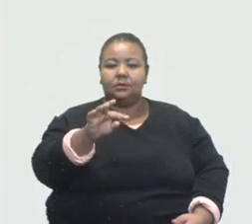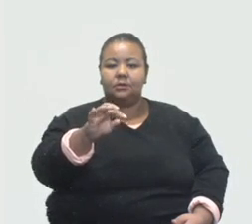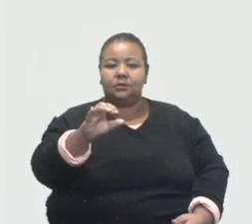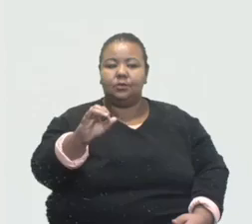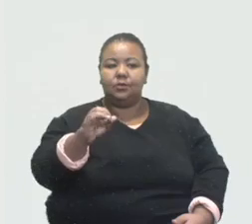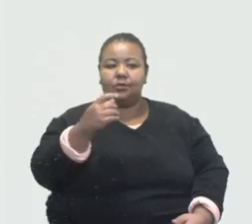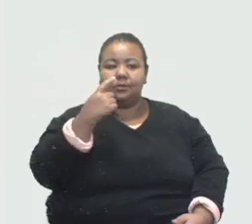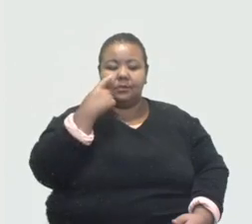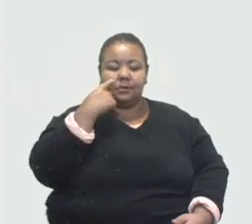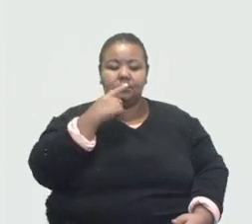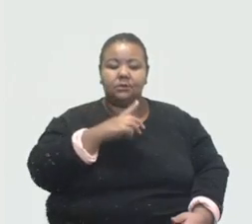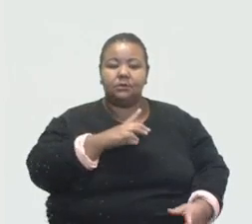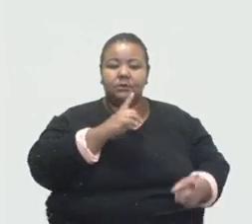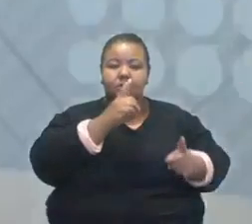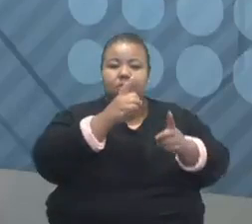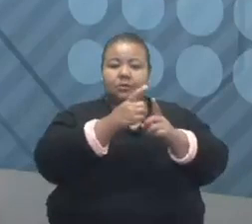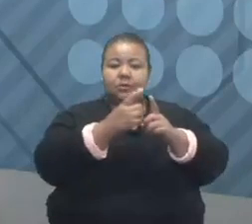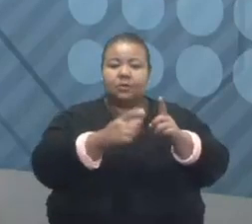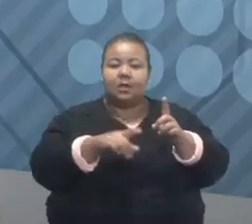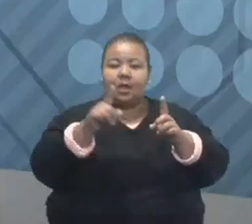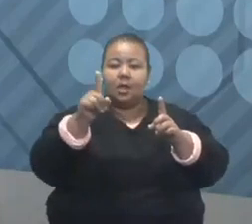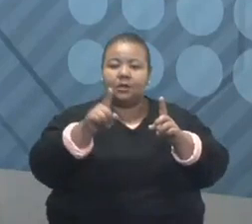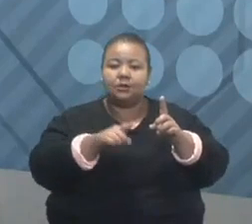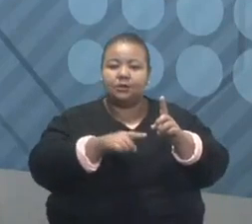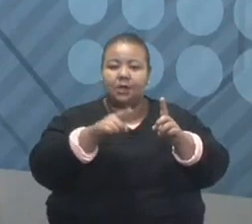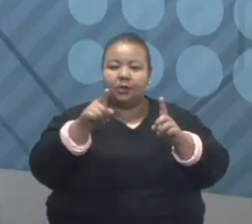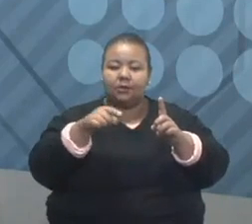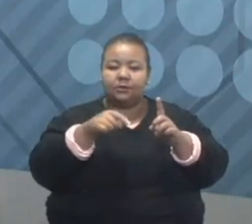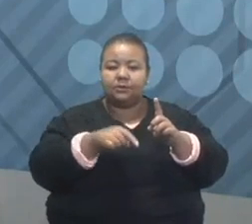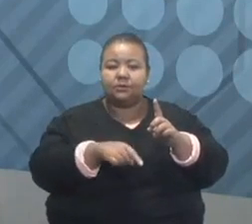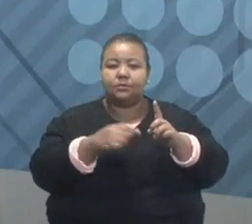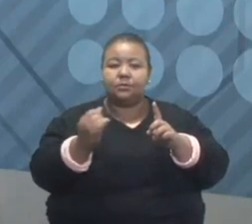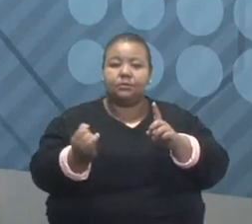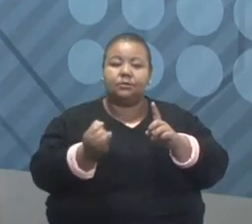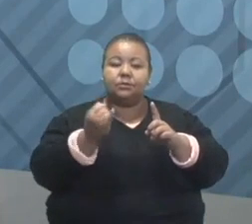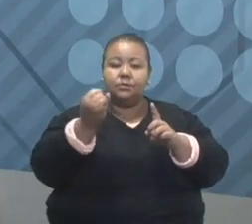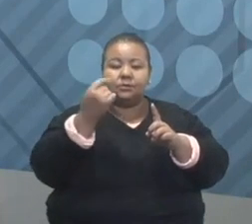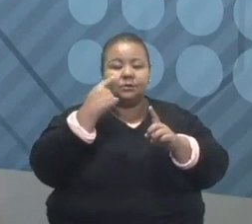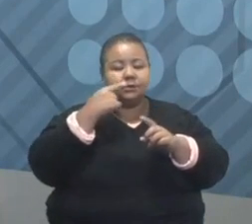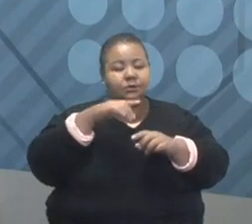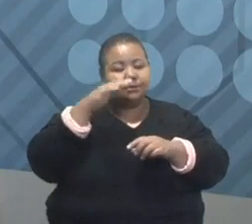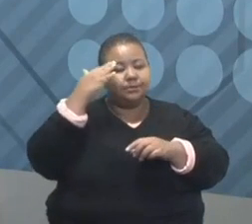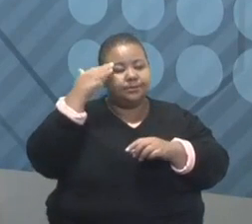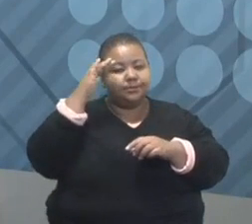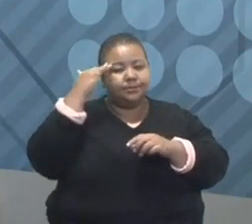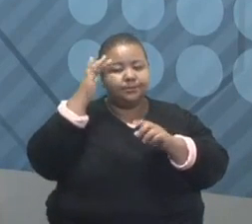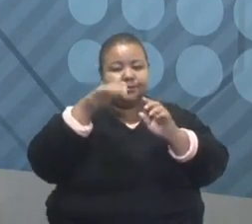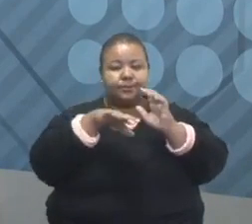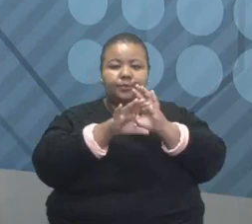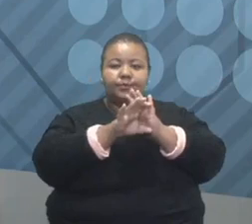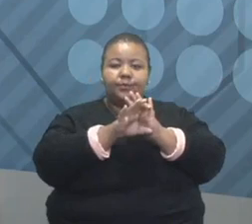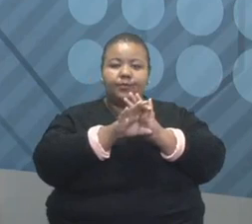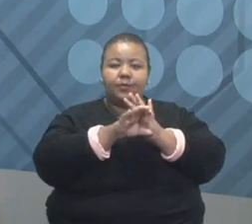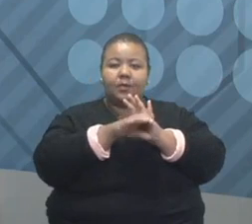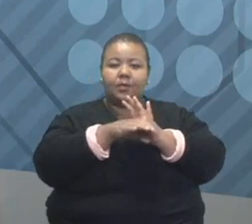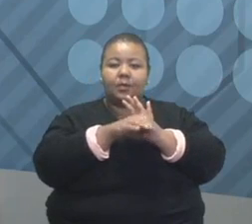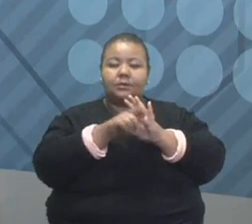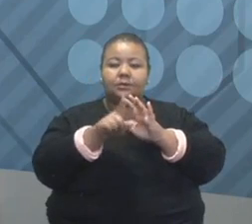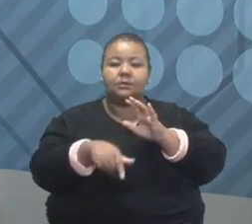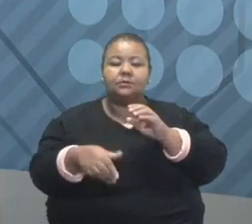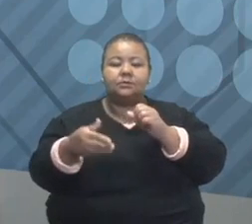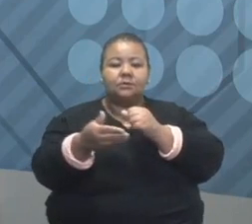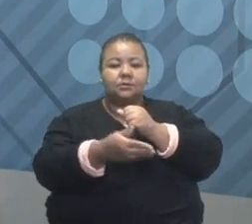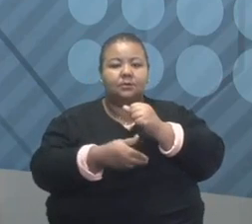definir a diagonalização de matrizes, é importante que entendamos esse conceito, porque ele é base para essa definição